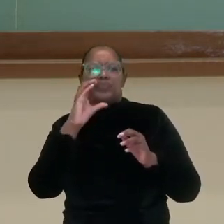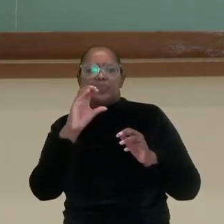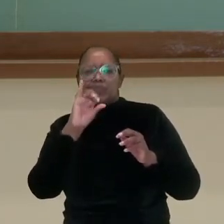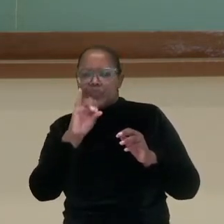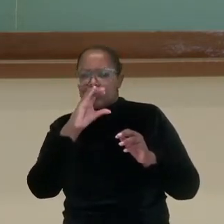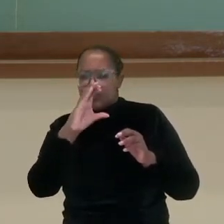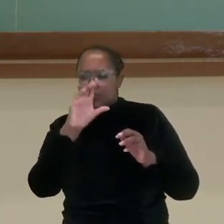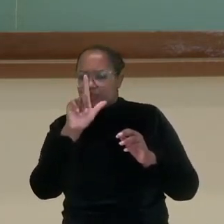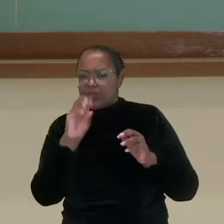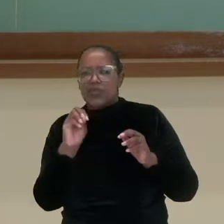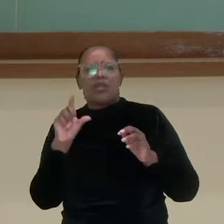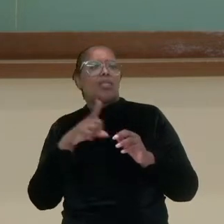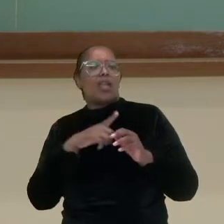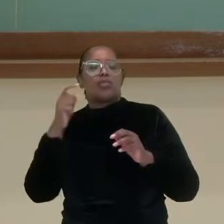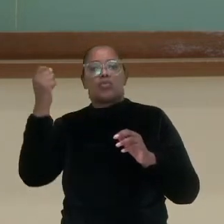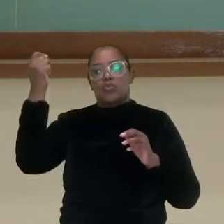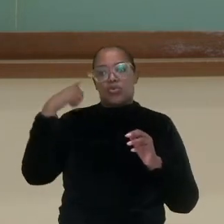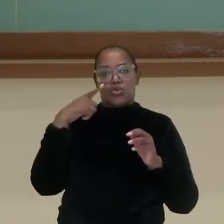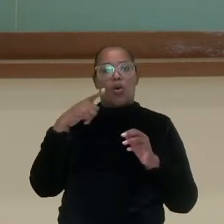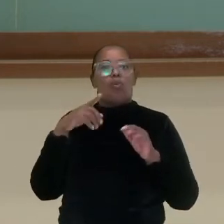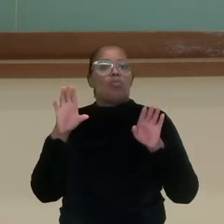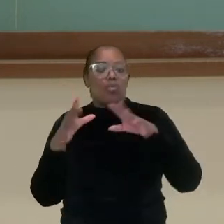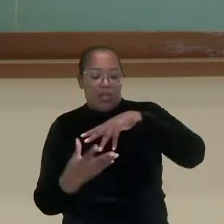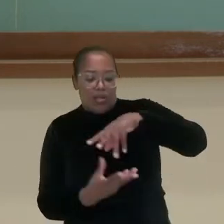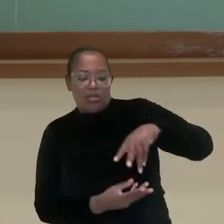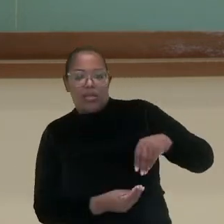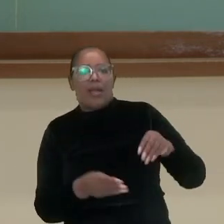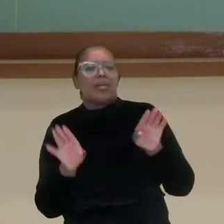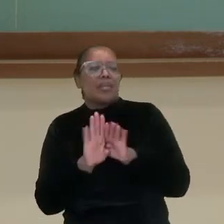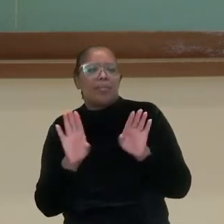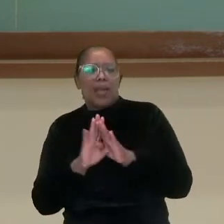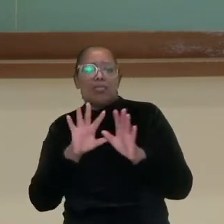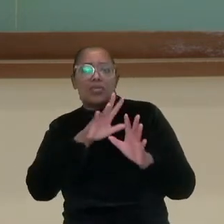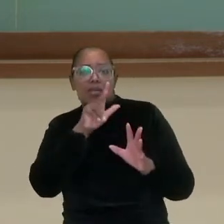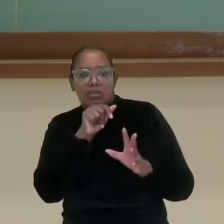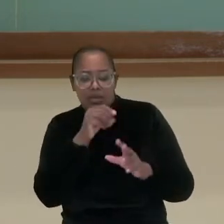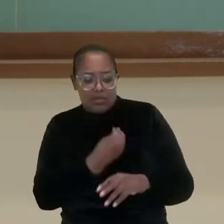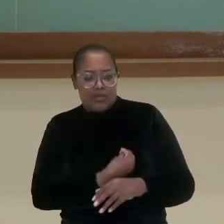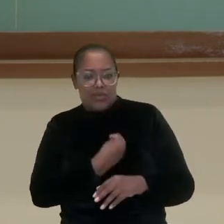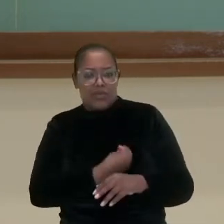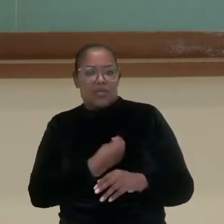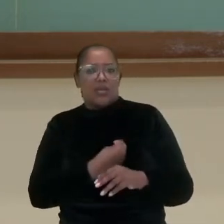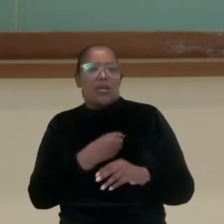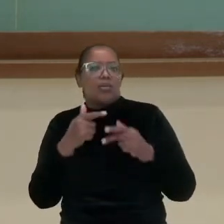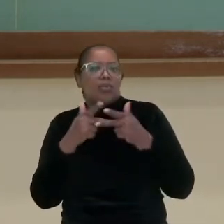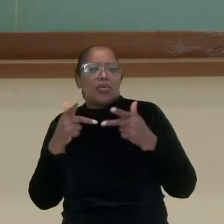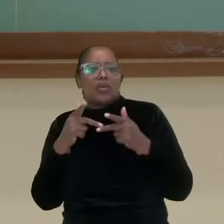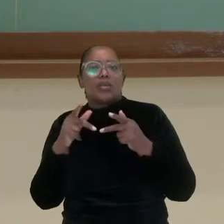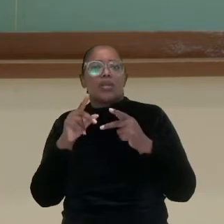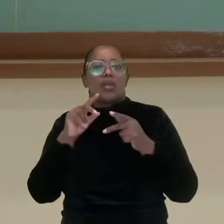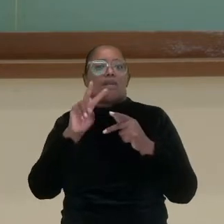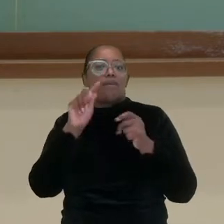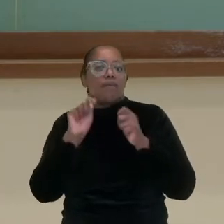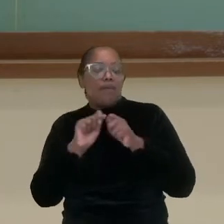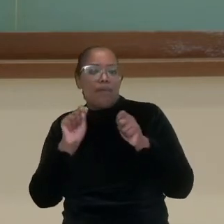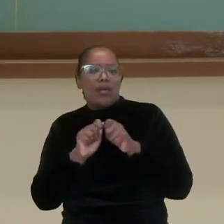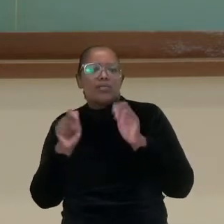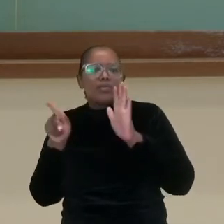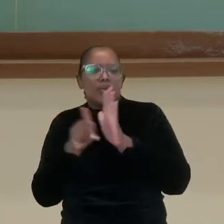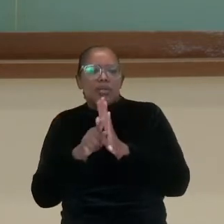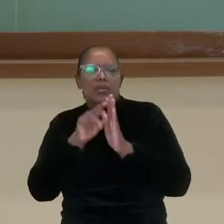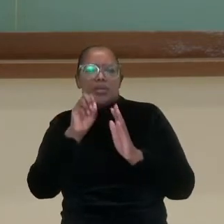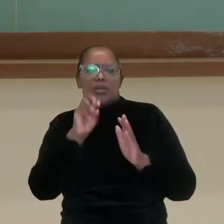para reter um pouco desse calor, dessa energia aqui dentro e desenvolver a vida aqui. O que não pode ter é muito gás aqui e aí